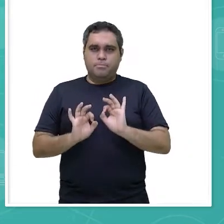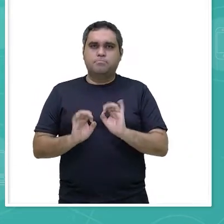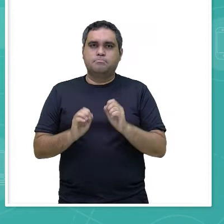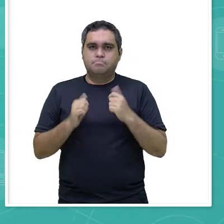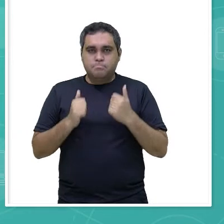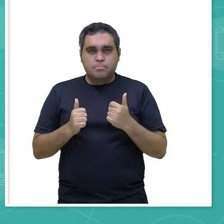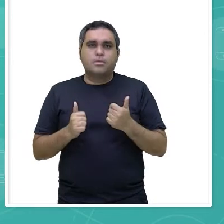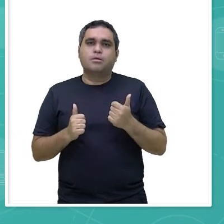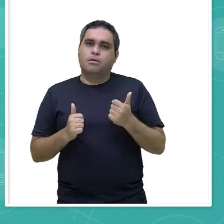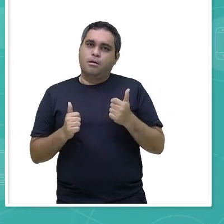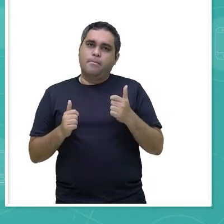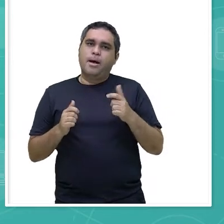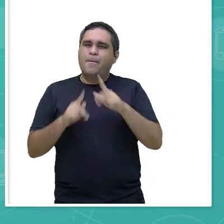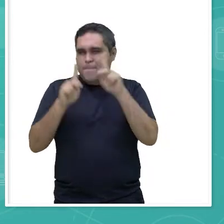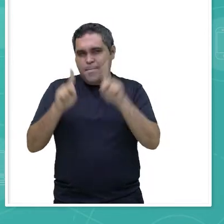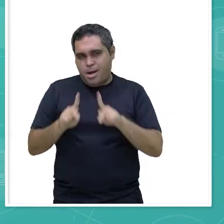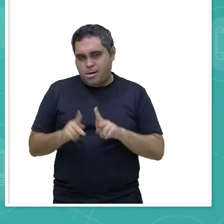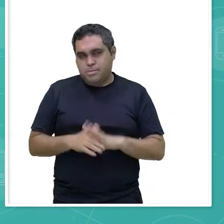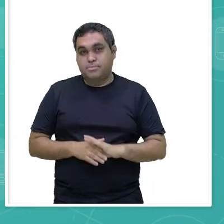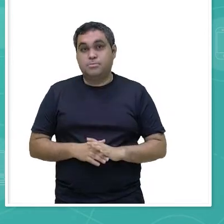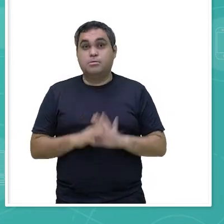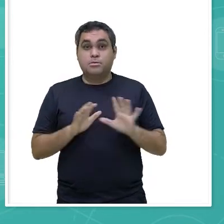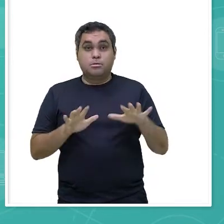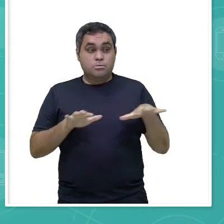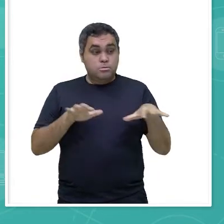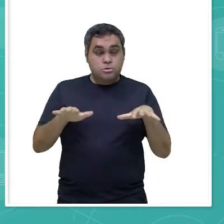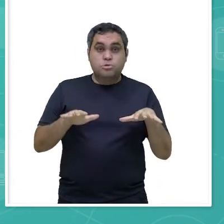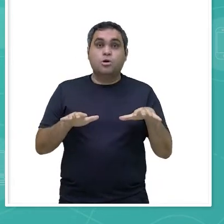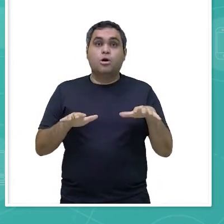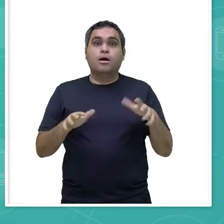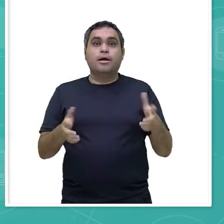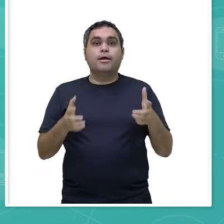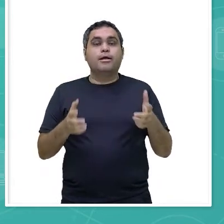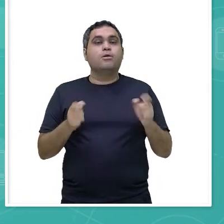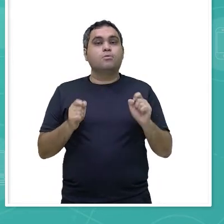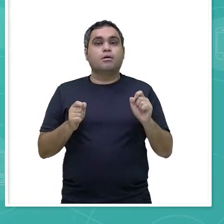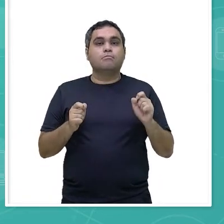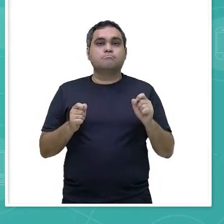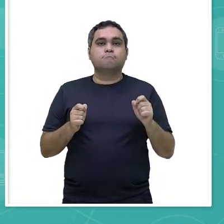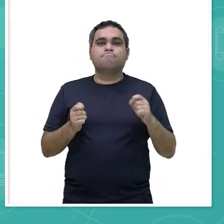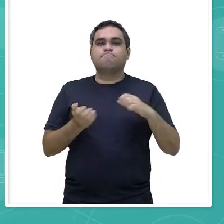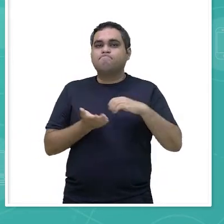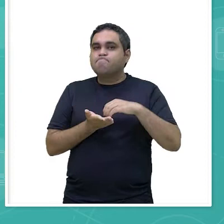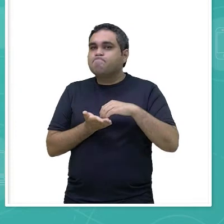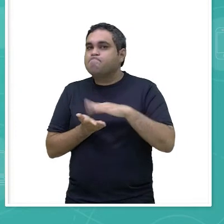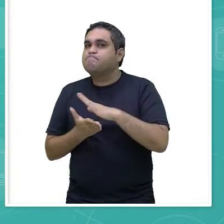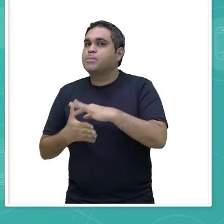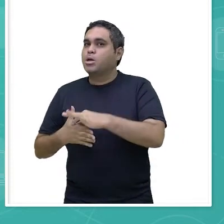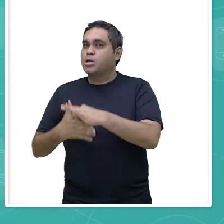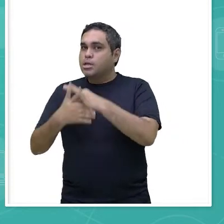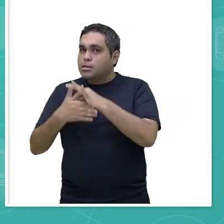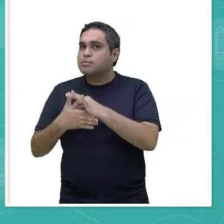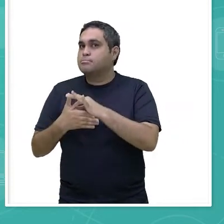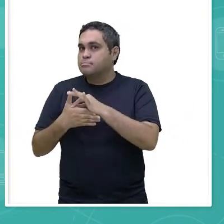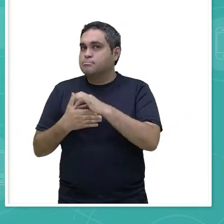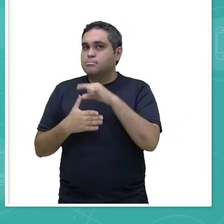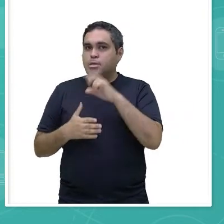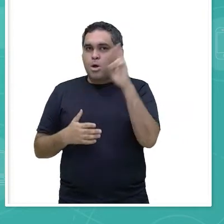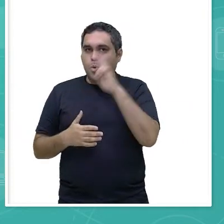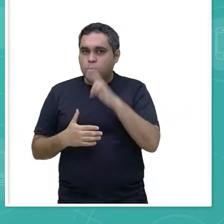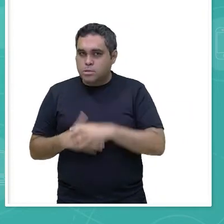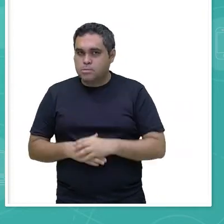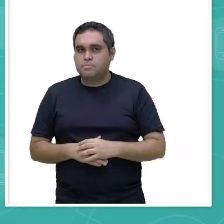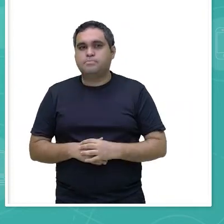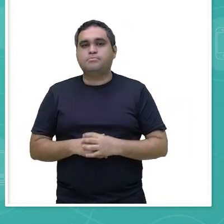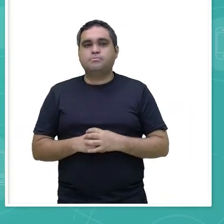isso? Então havia aí, o que eles tinham em comum? O descontentamento com a participação da Rússia na Primeira Guerra. Vamos